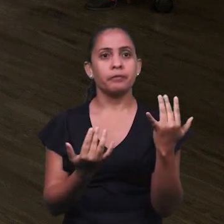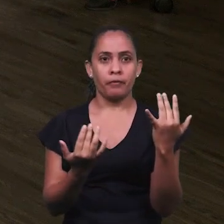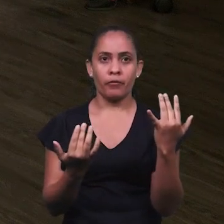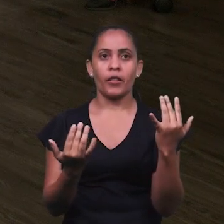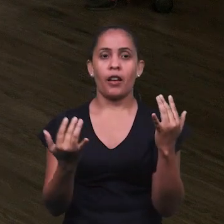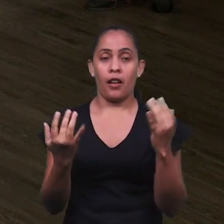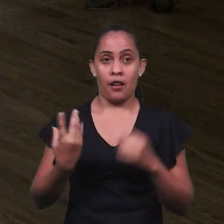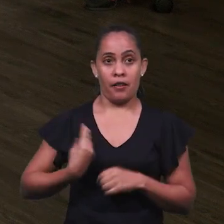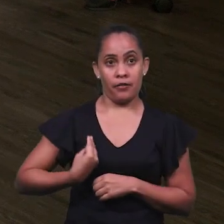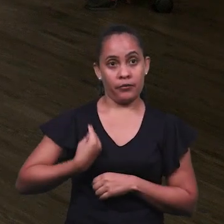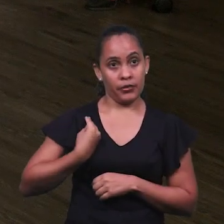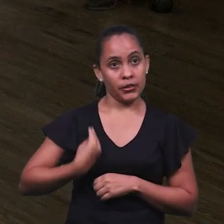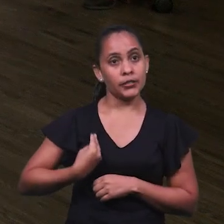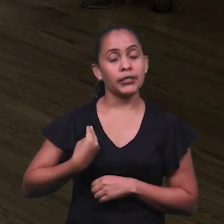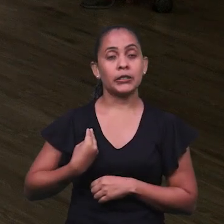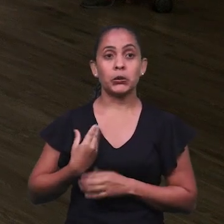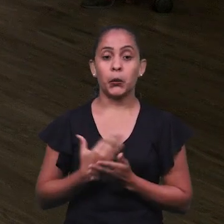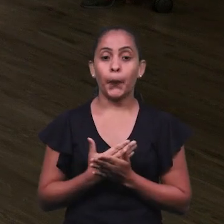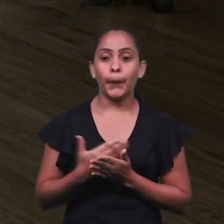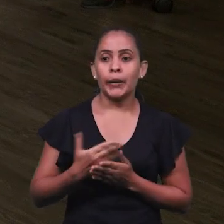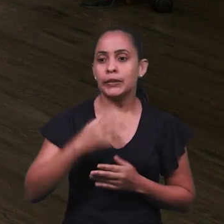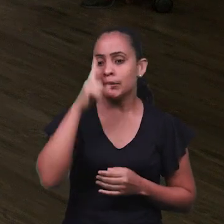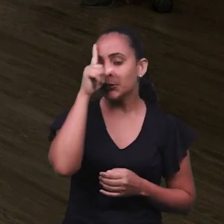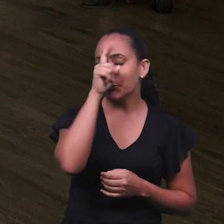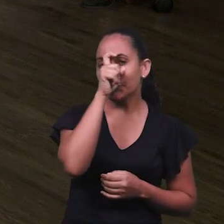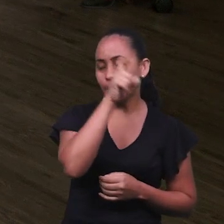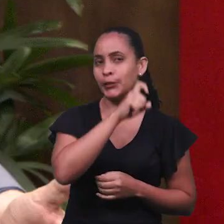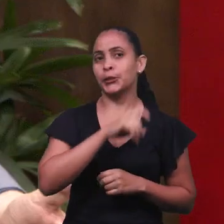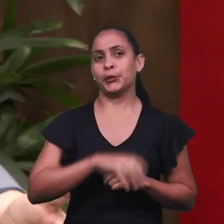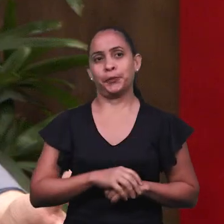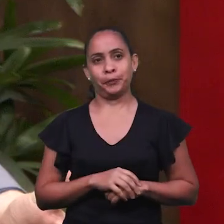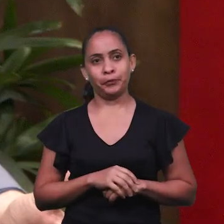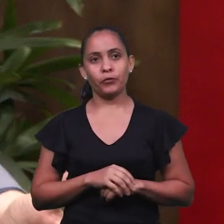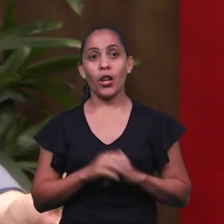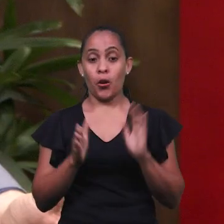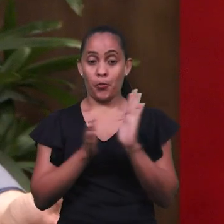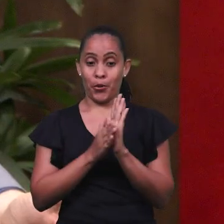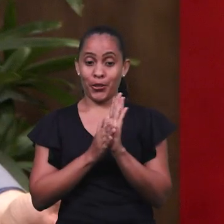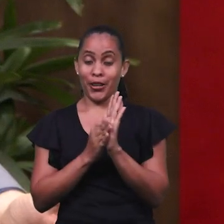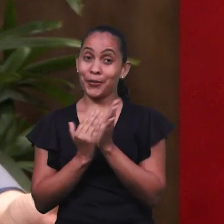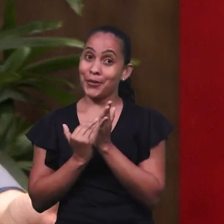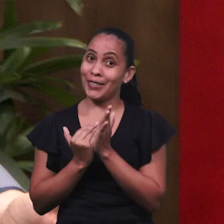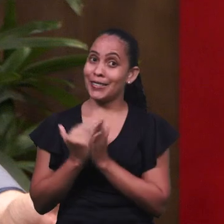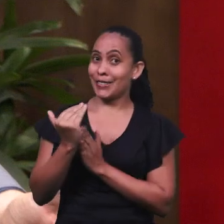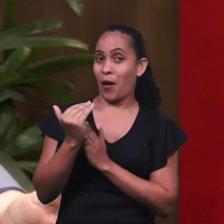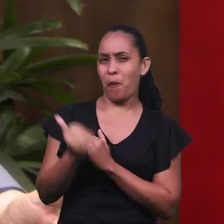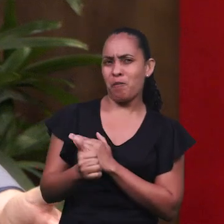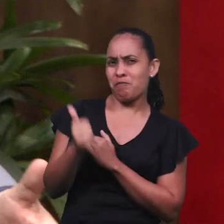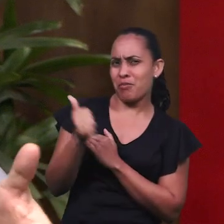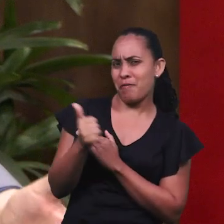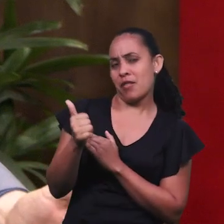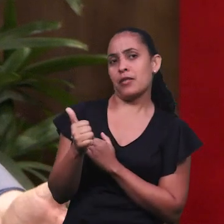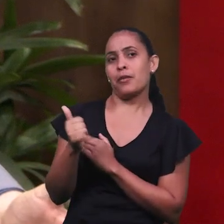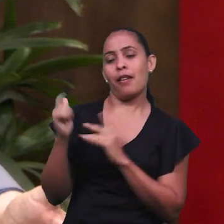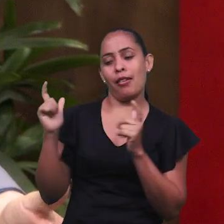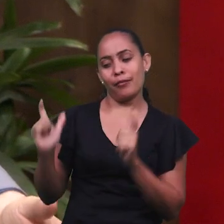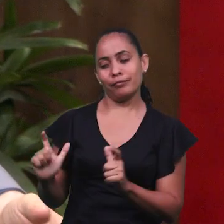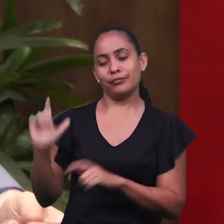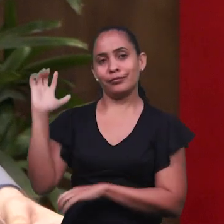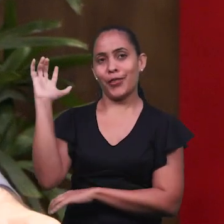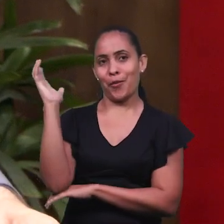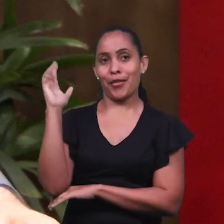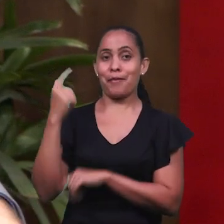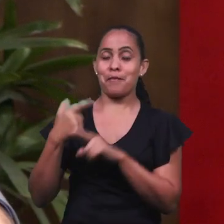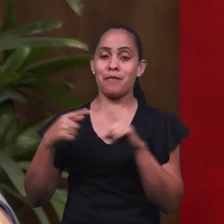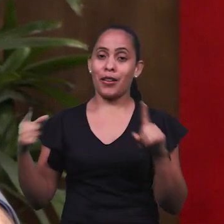e a vida começa a se tornar difícil. O projeto inicial de Deus era o Éden. Mas